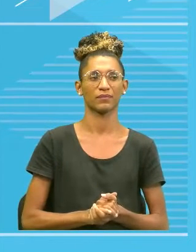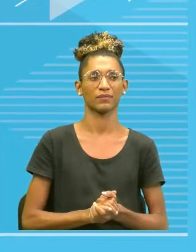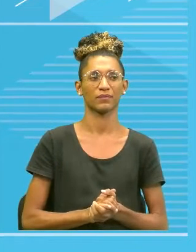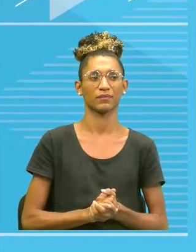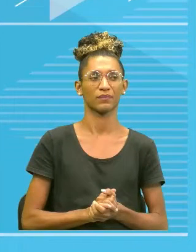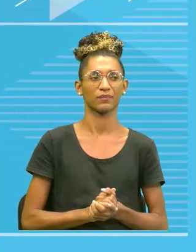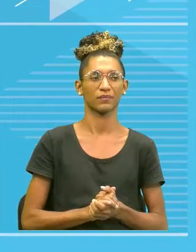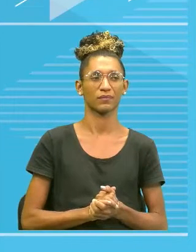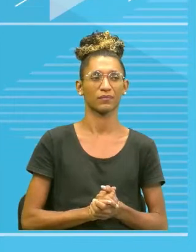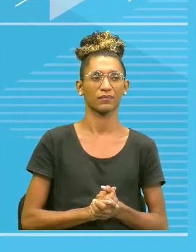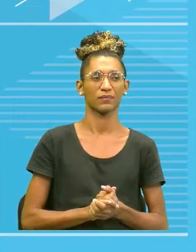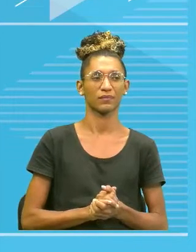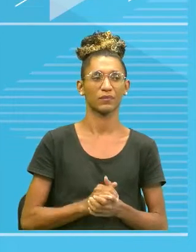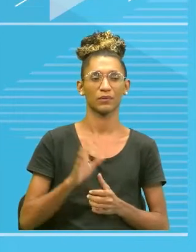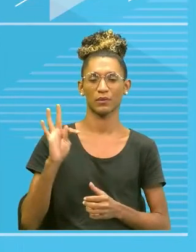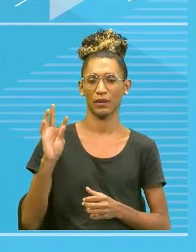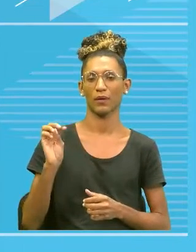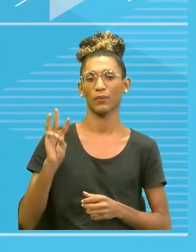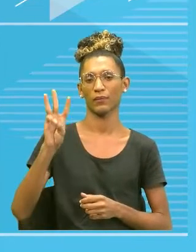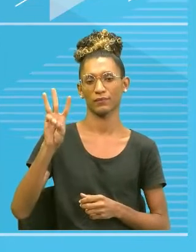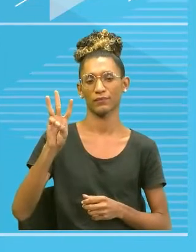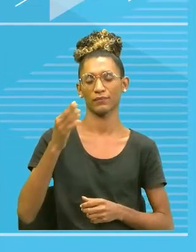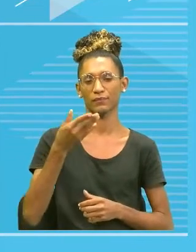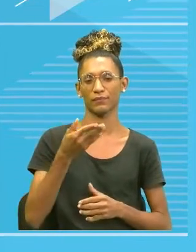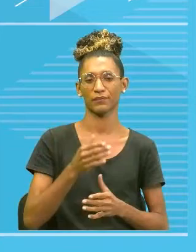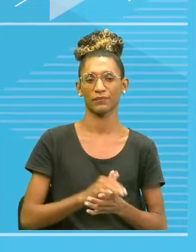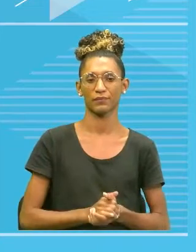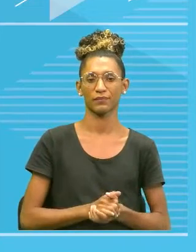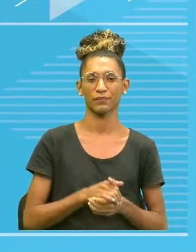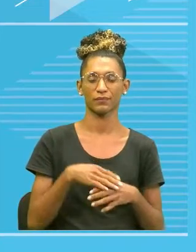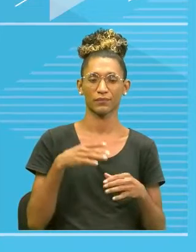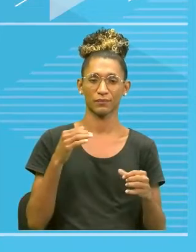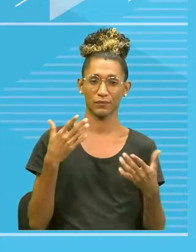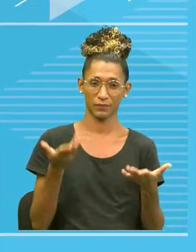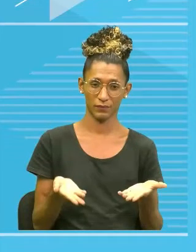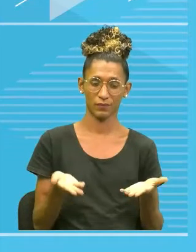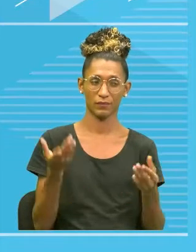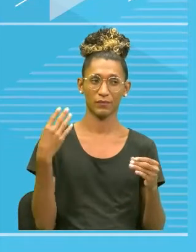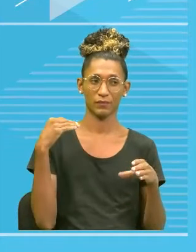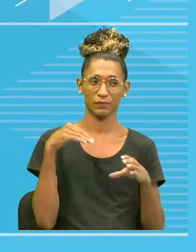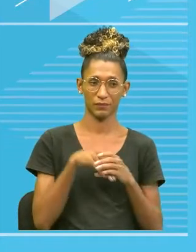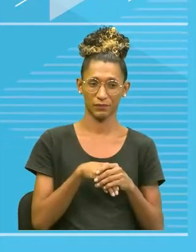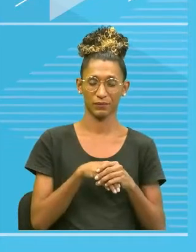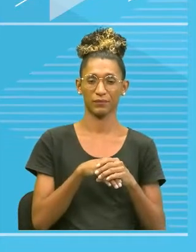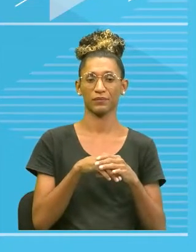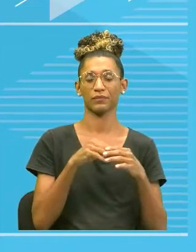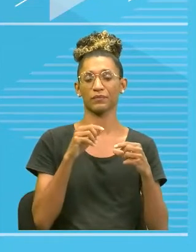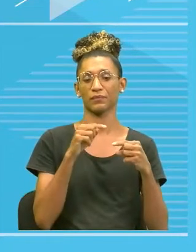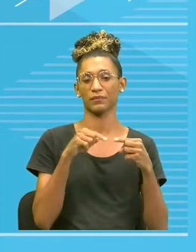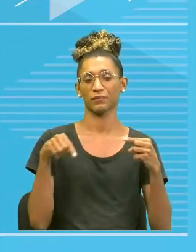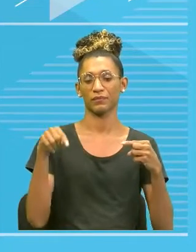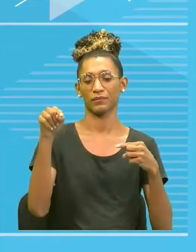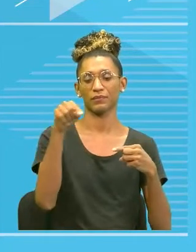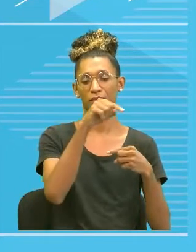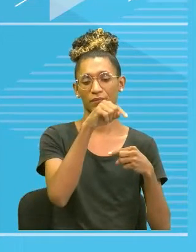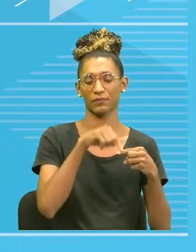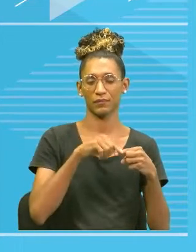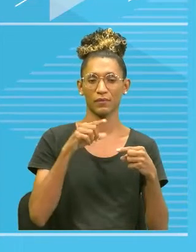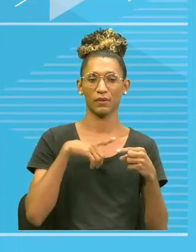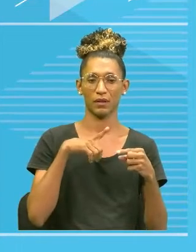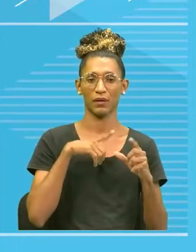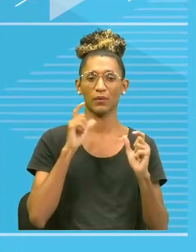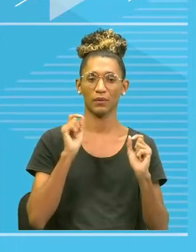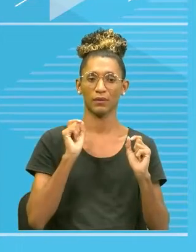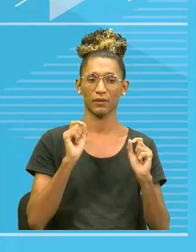Bacana? Que foi o que ele prova aqui na nossa situação. Portanto, num ciclo termodinâmico, existe uma